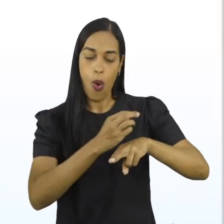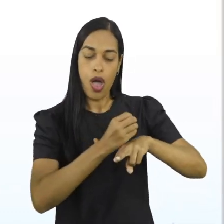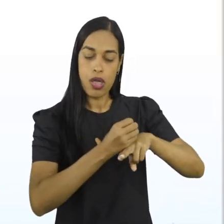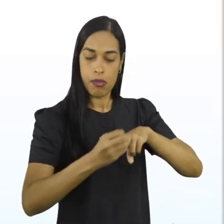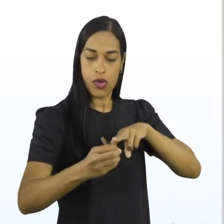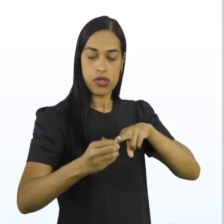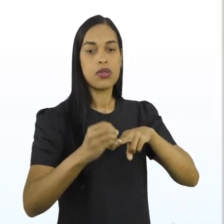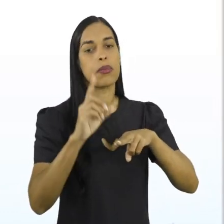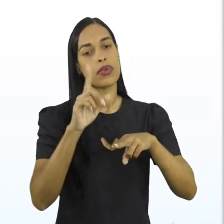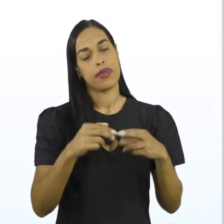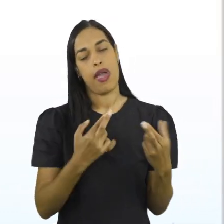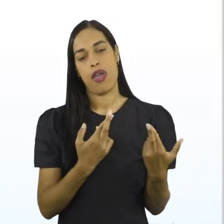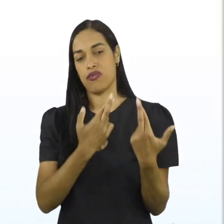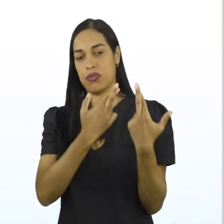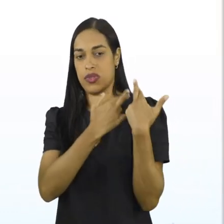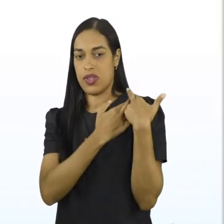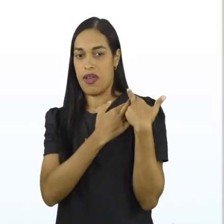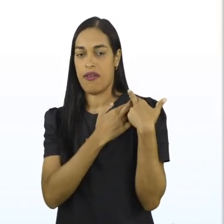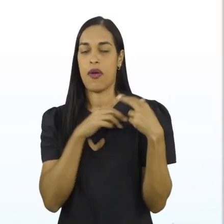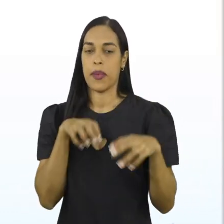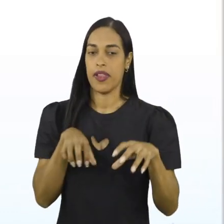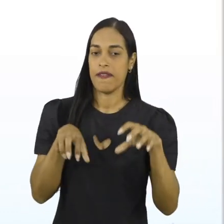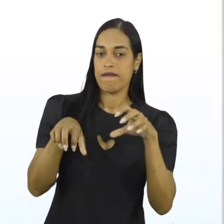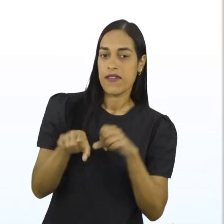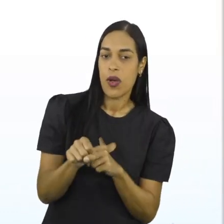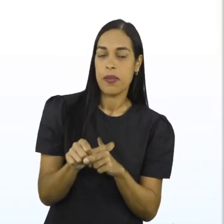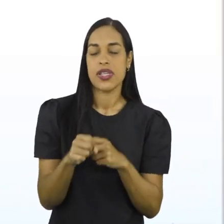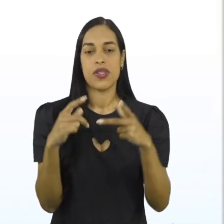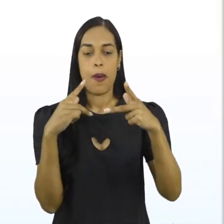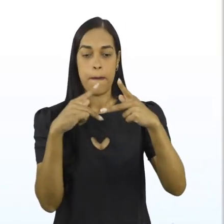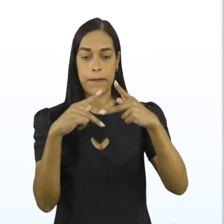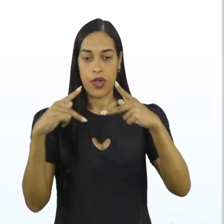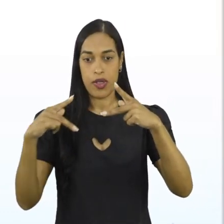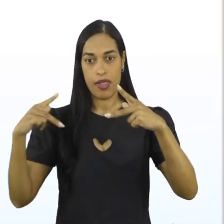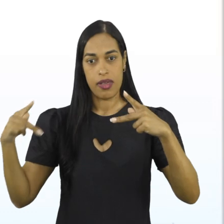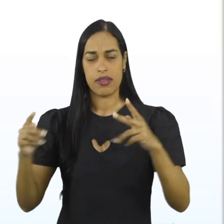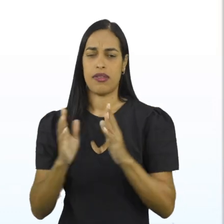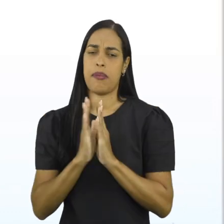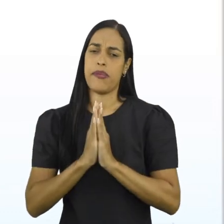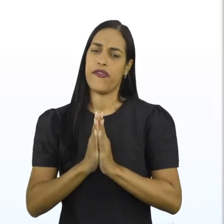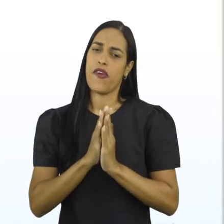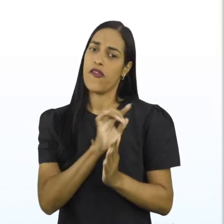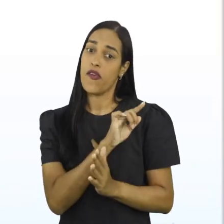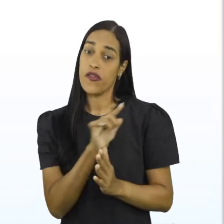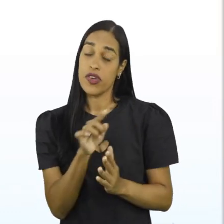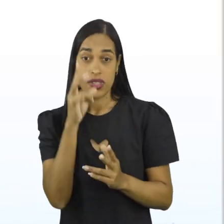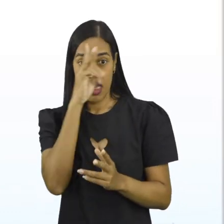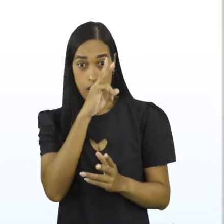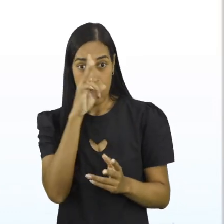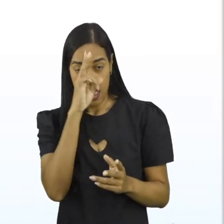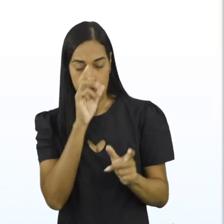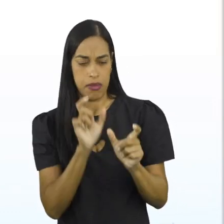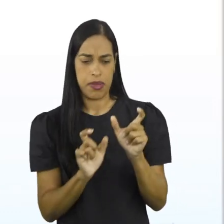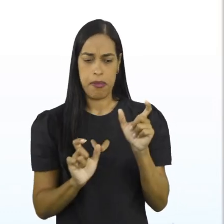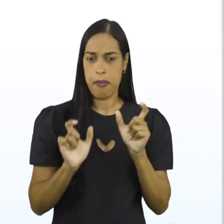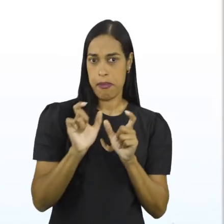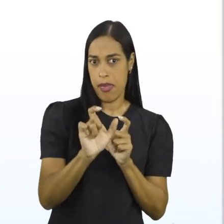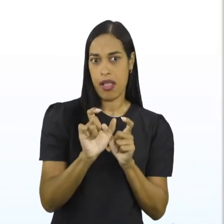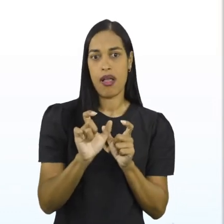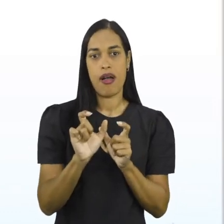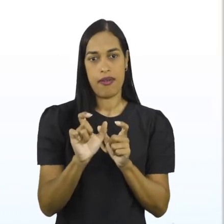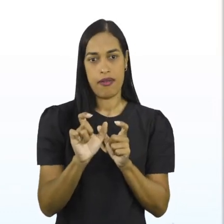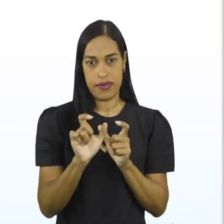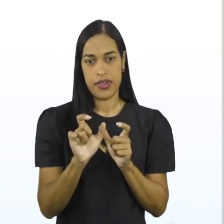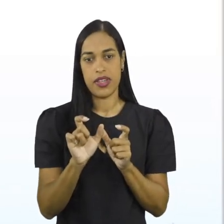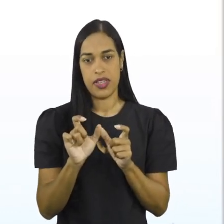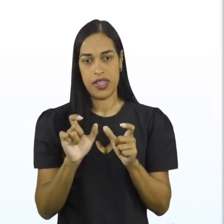que é responsável pela síntese proteica. Por favor, não esqueçam que quando você trabalha com esse termo síntese proteica,